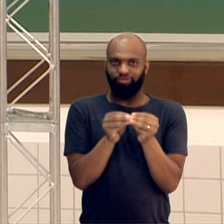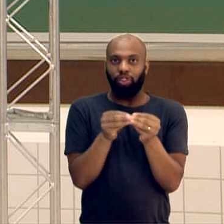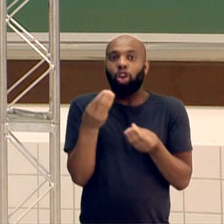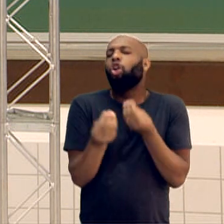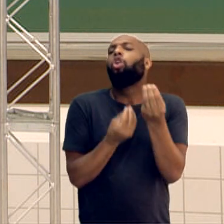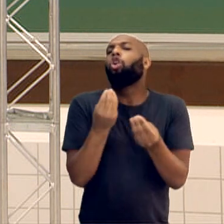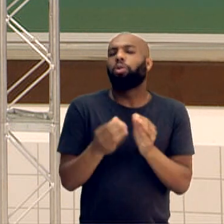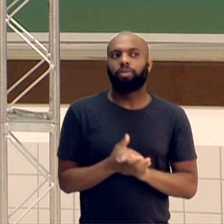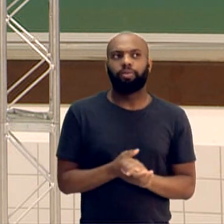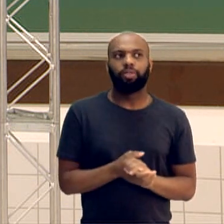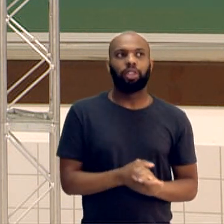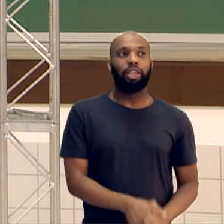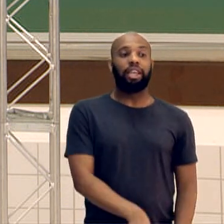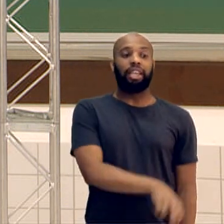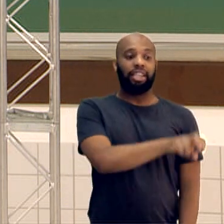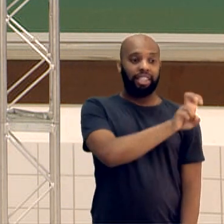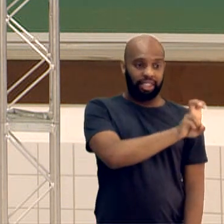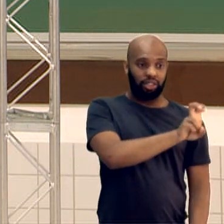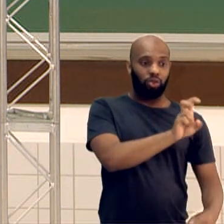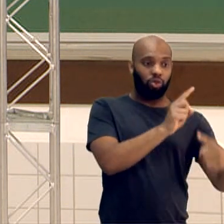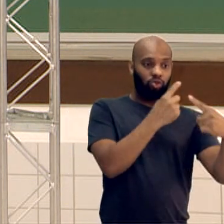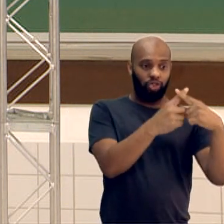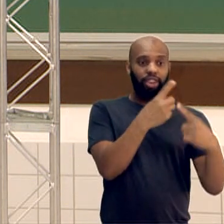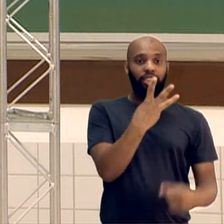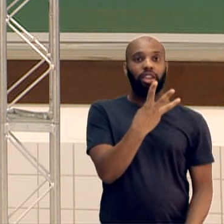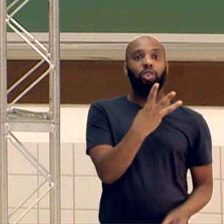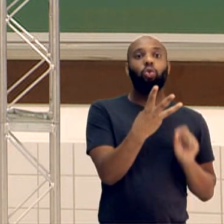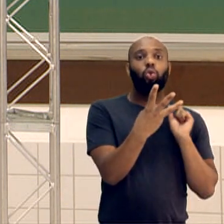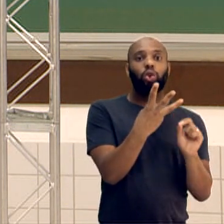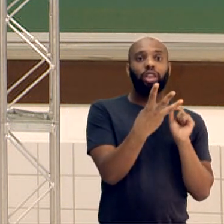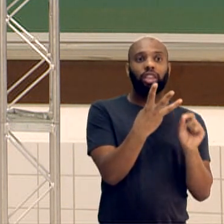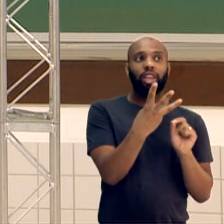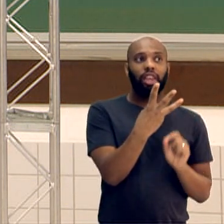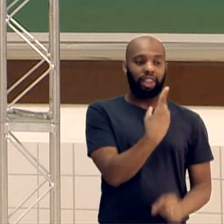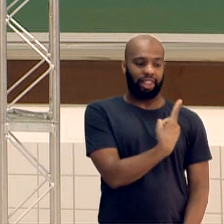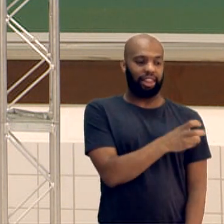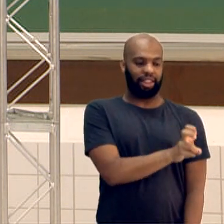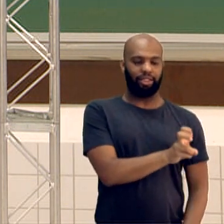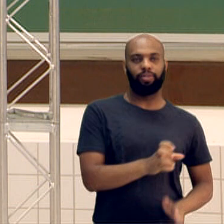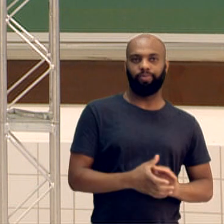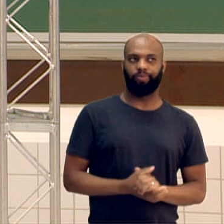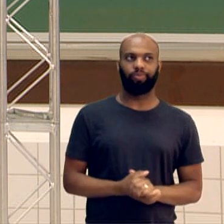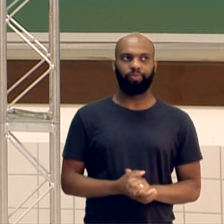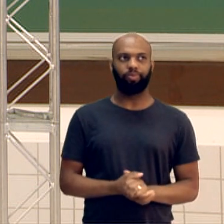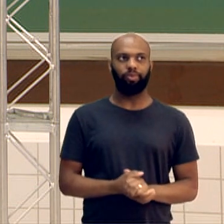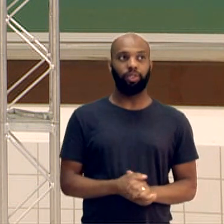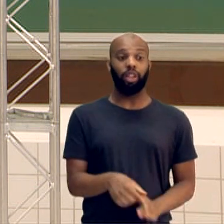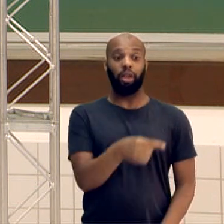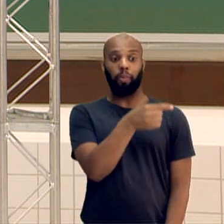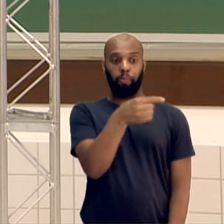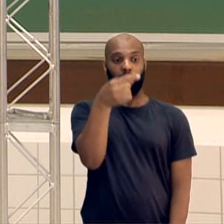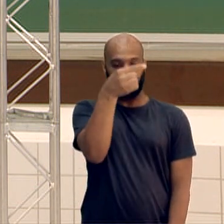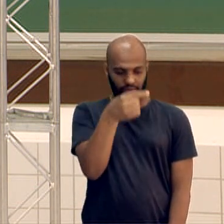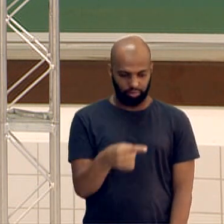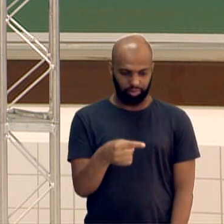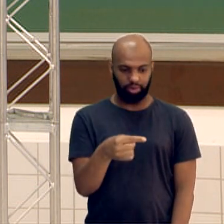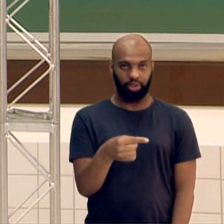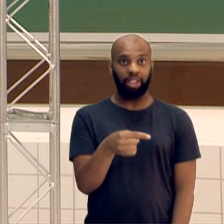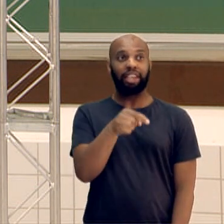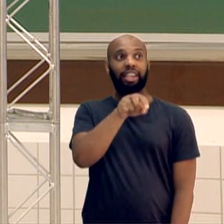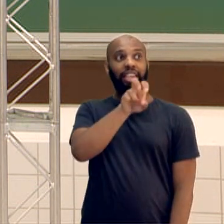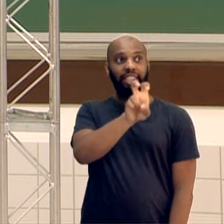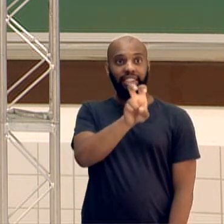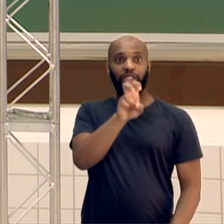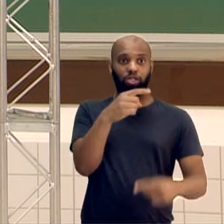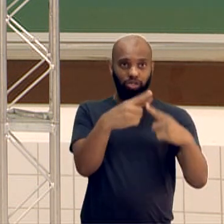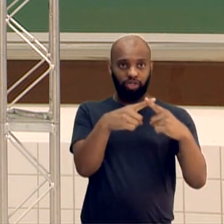Como? 5 vezes 3 é 15. Menos 5